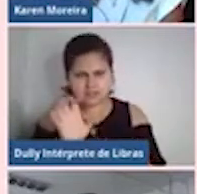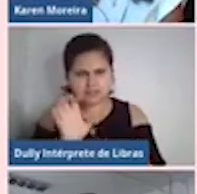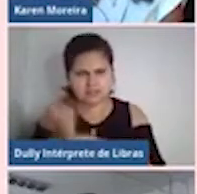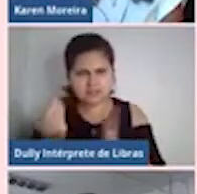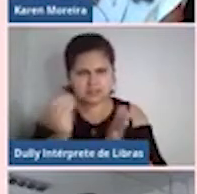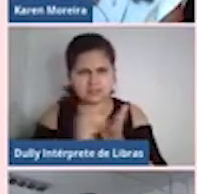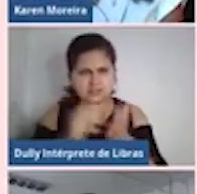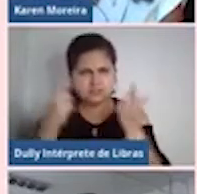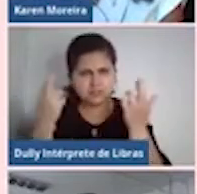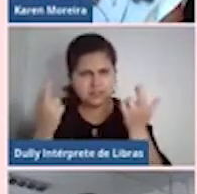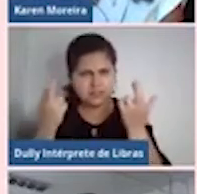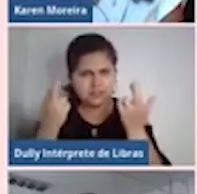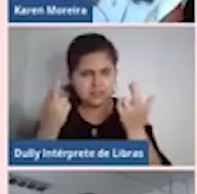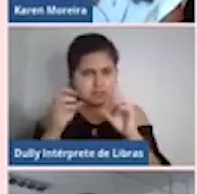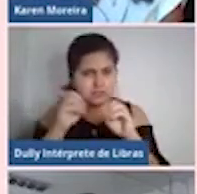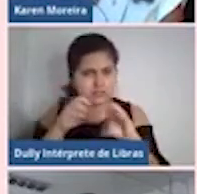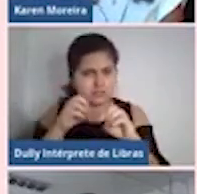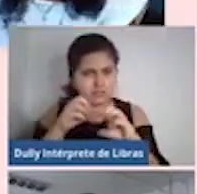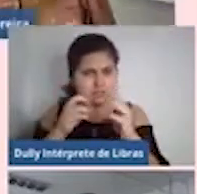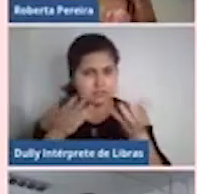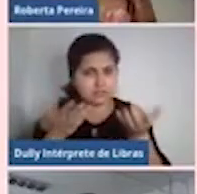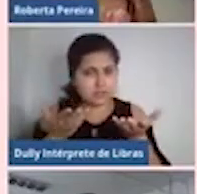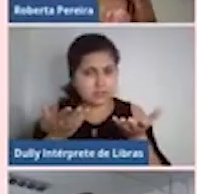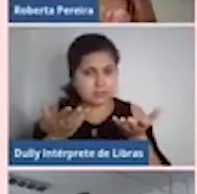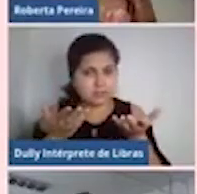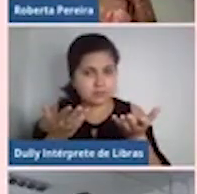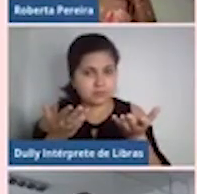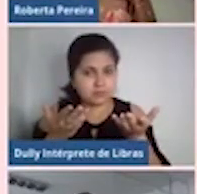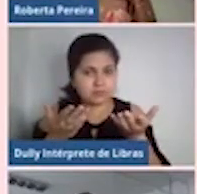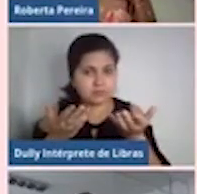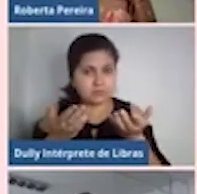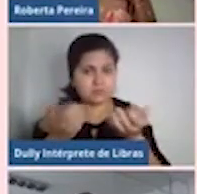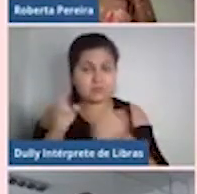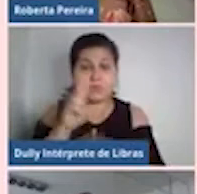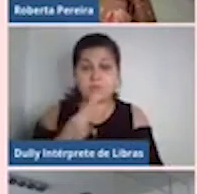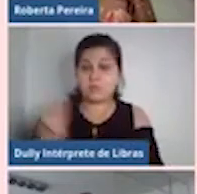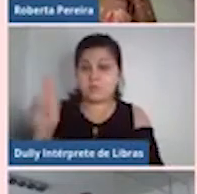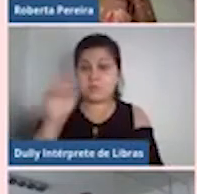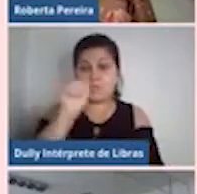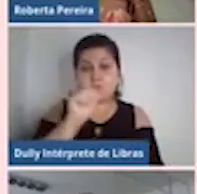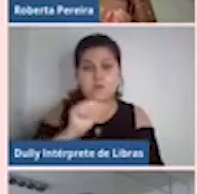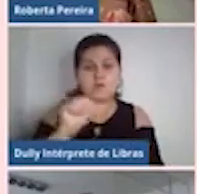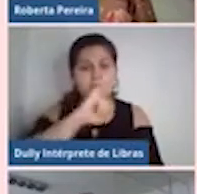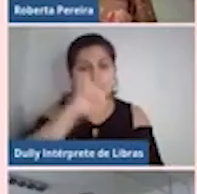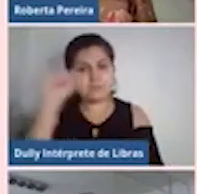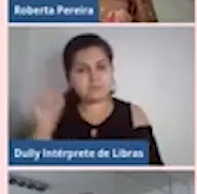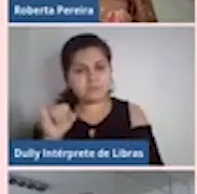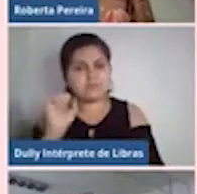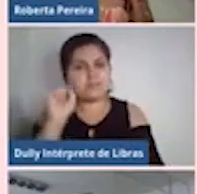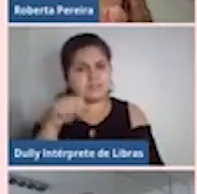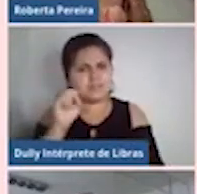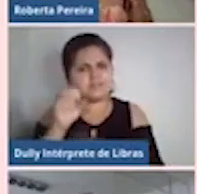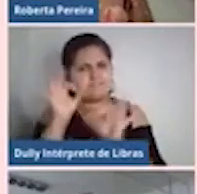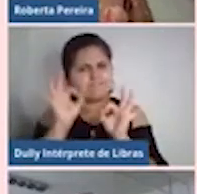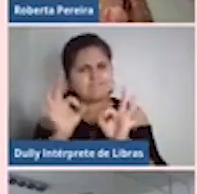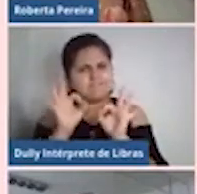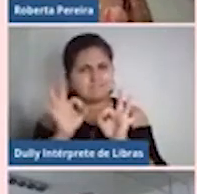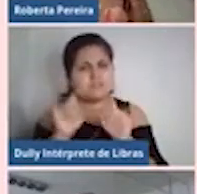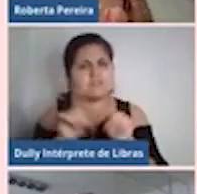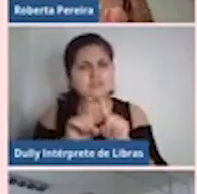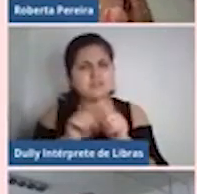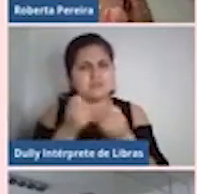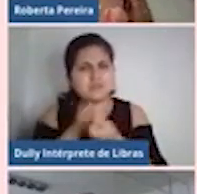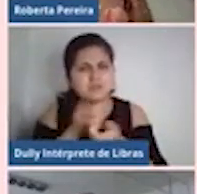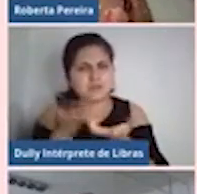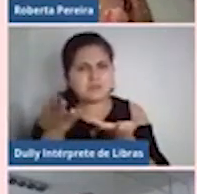colocar esperança na educação? Olá, Roberta, a todos. Sim, Roberta, com certeza, também partilho, né,